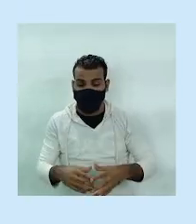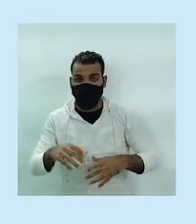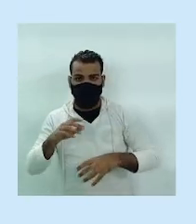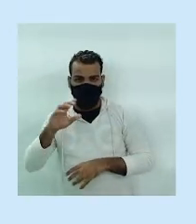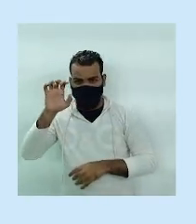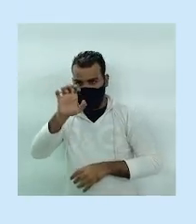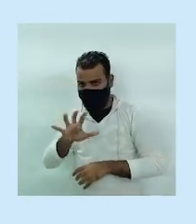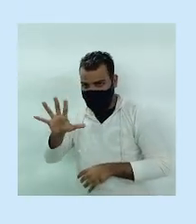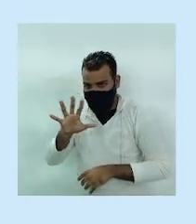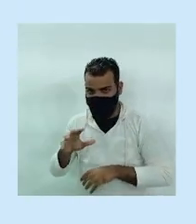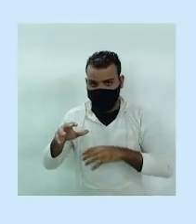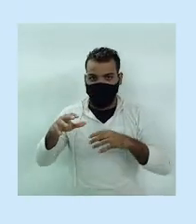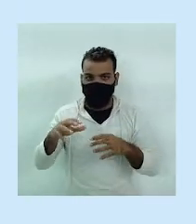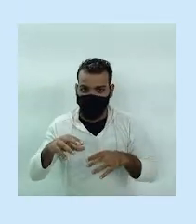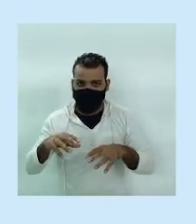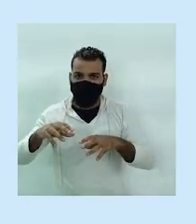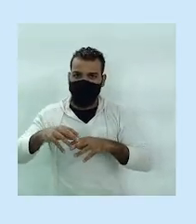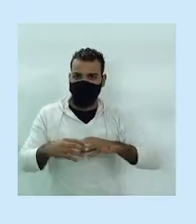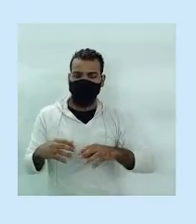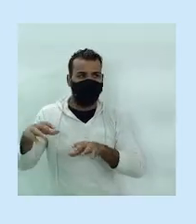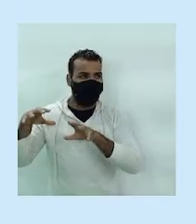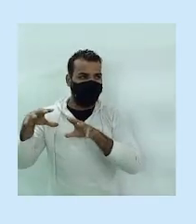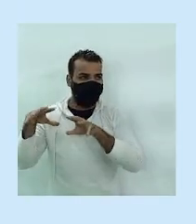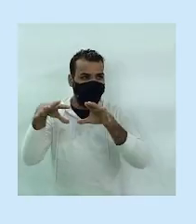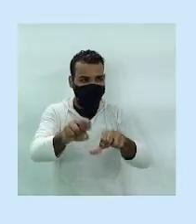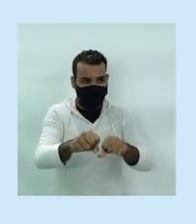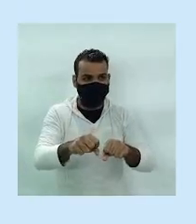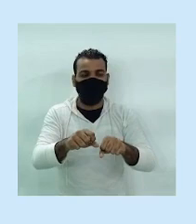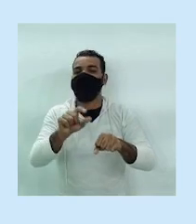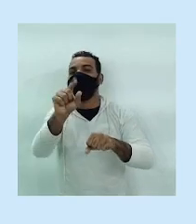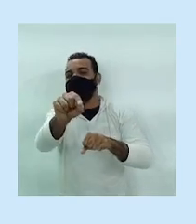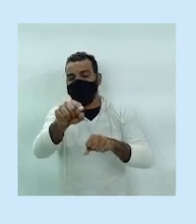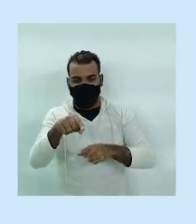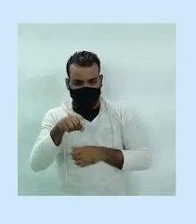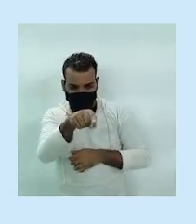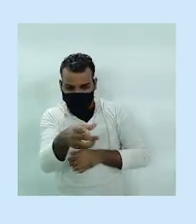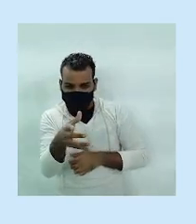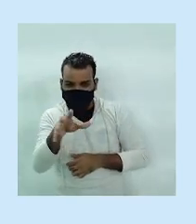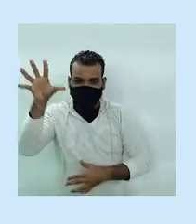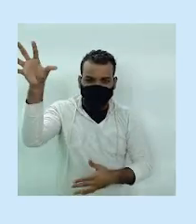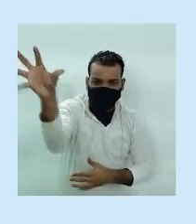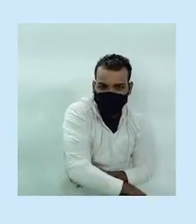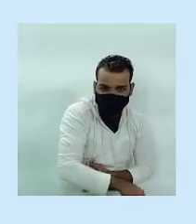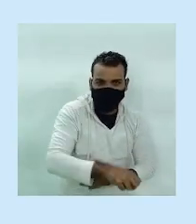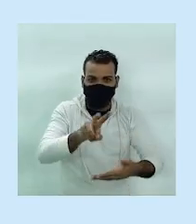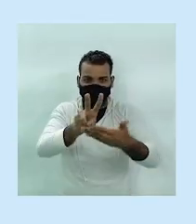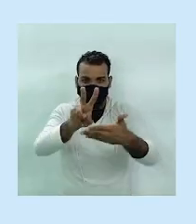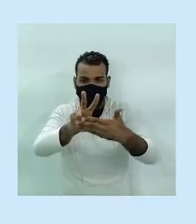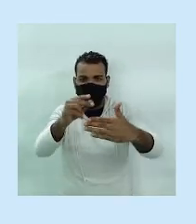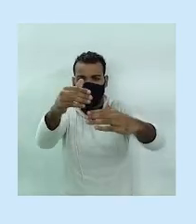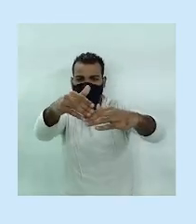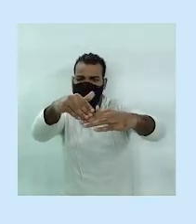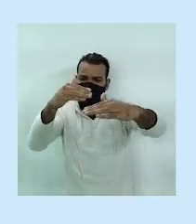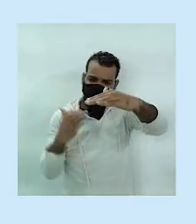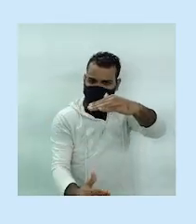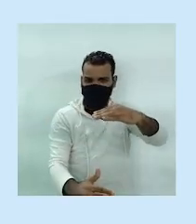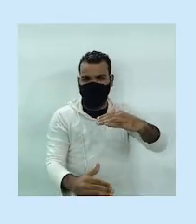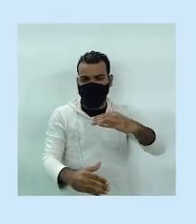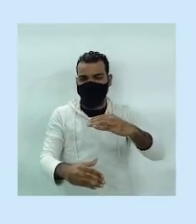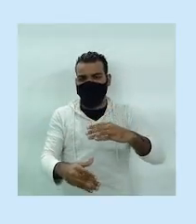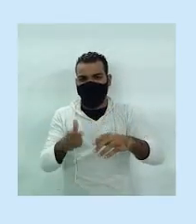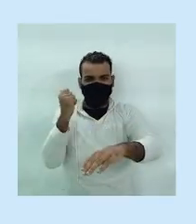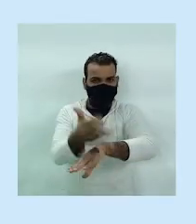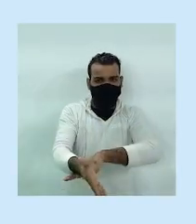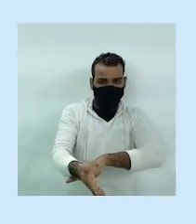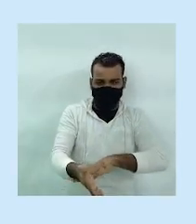europeu era inferiorizar estes grupos originários, em voga